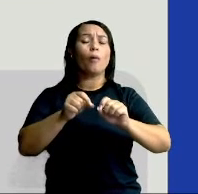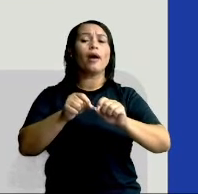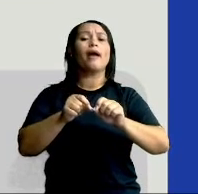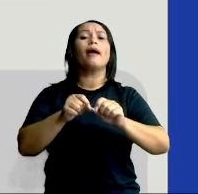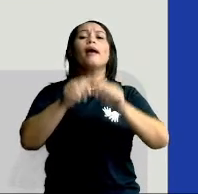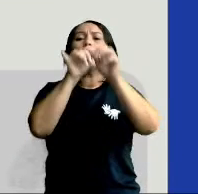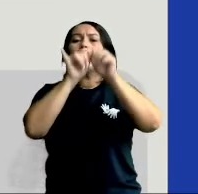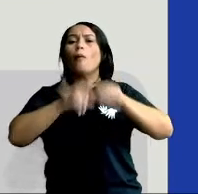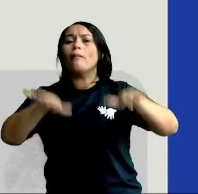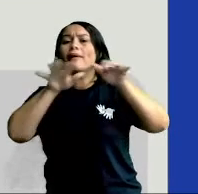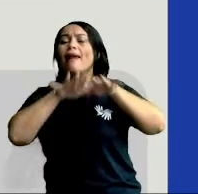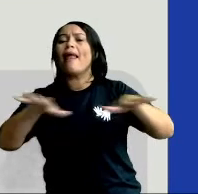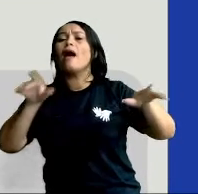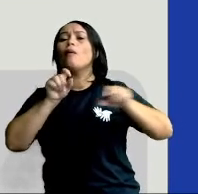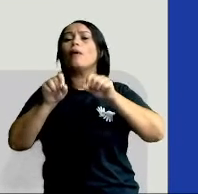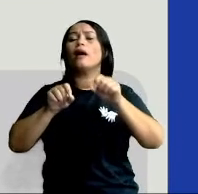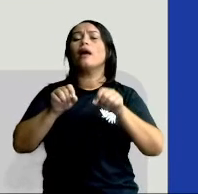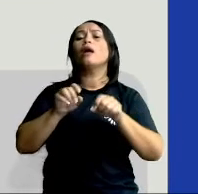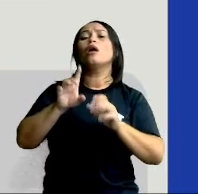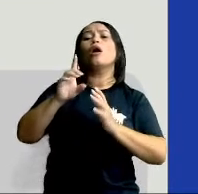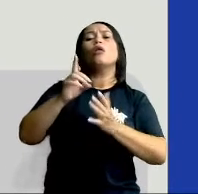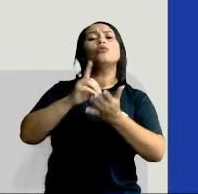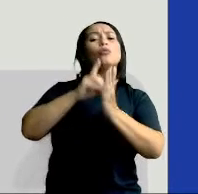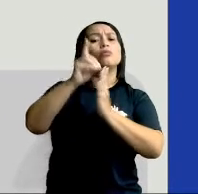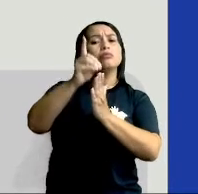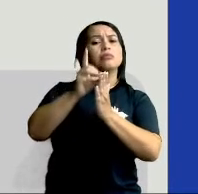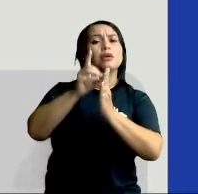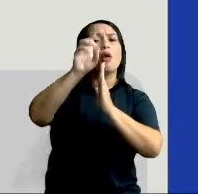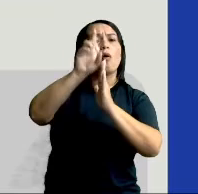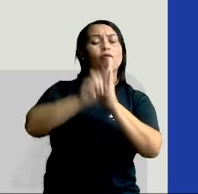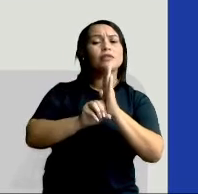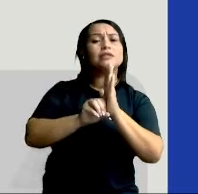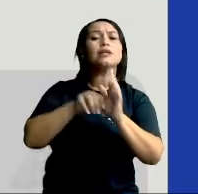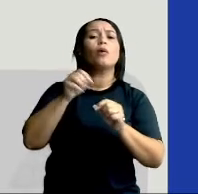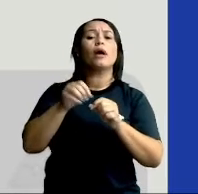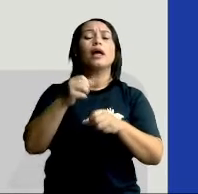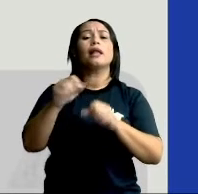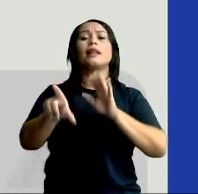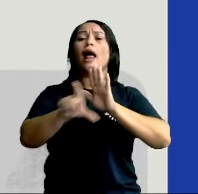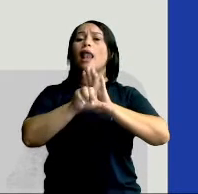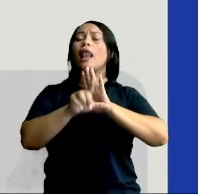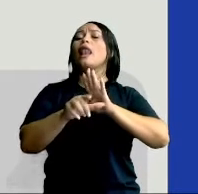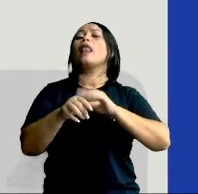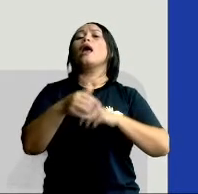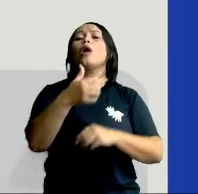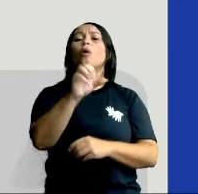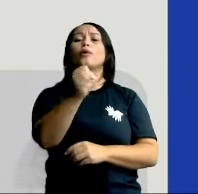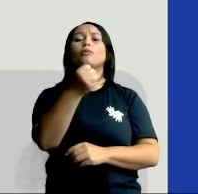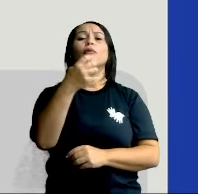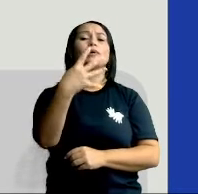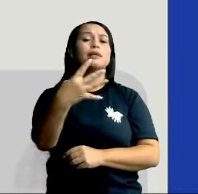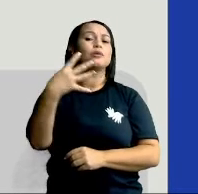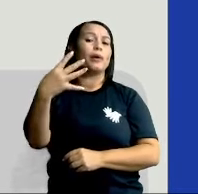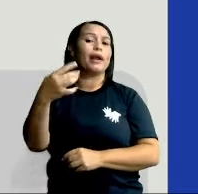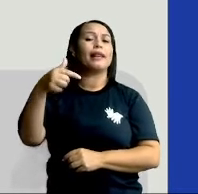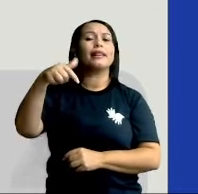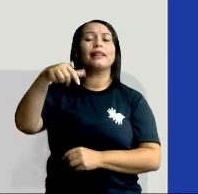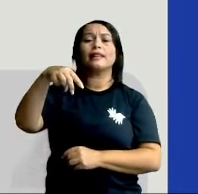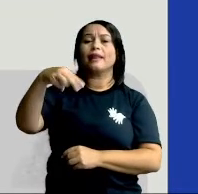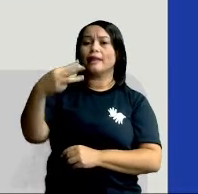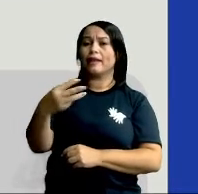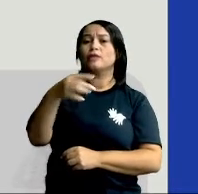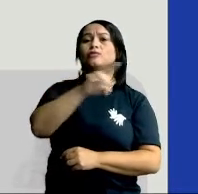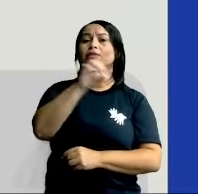da União, em cumprimento ao artigo 102 da Lei número 8.443, de 16